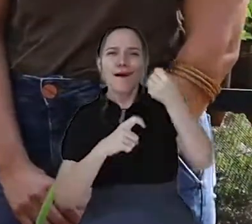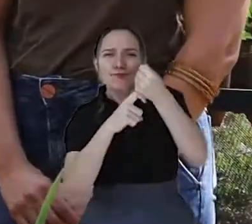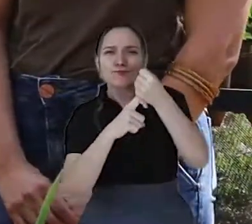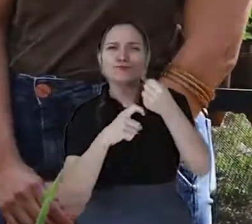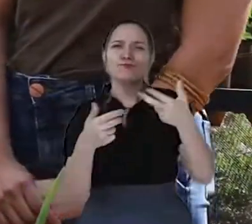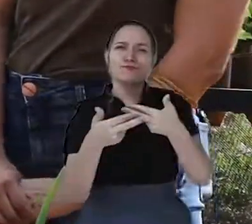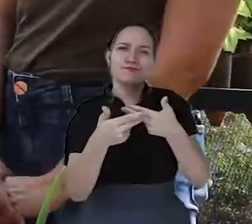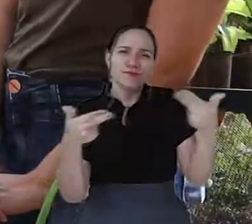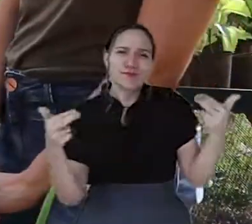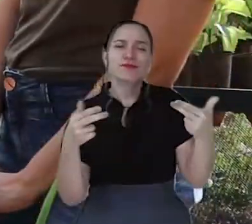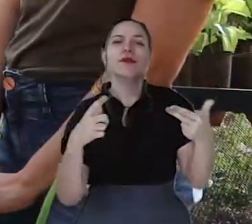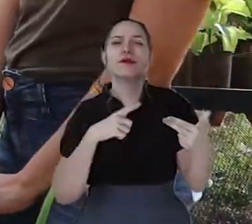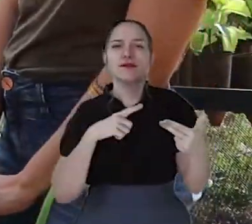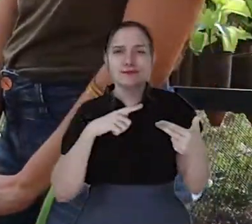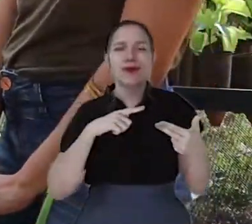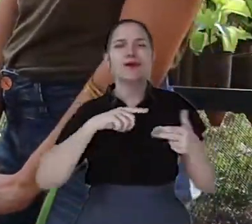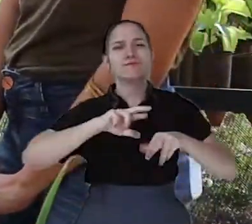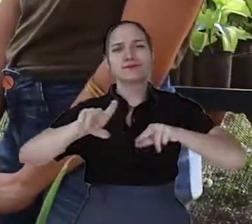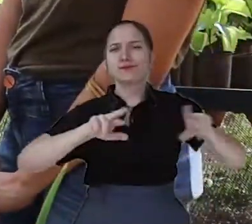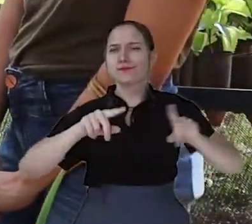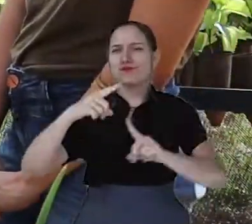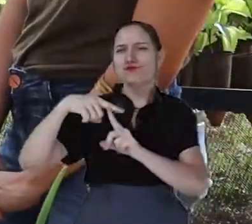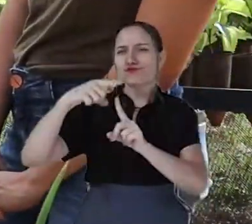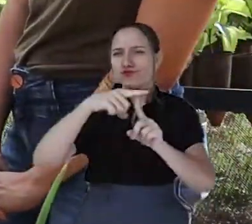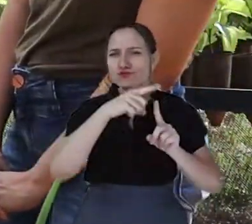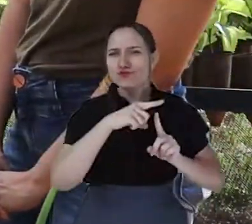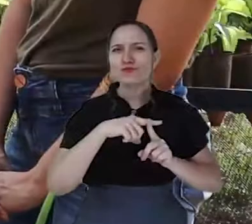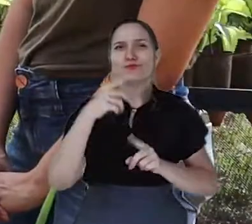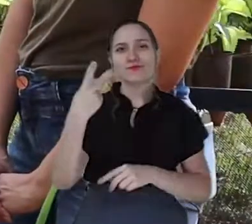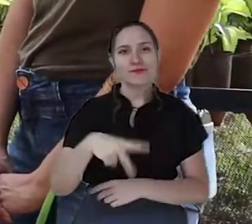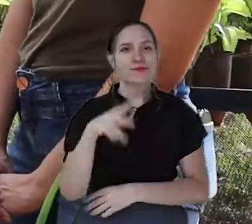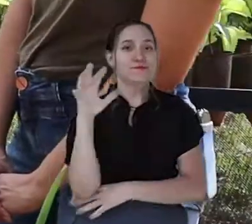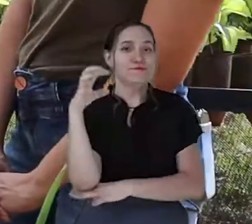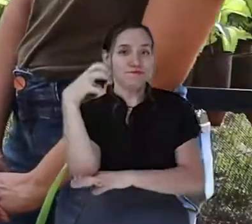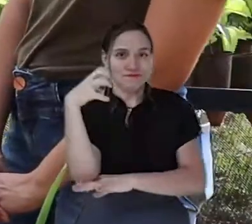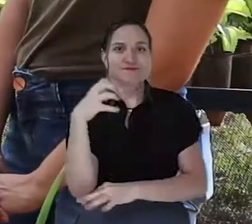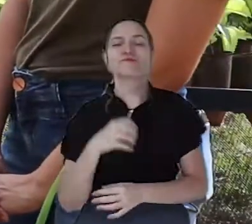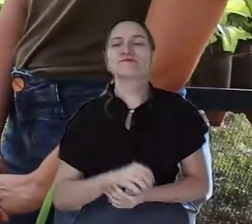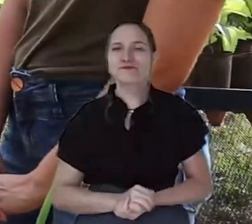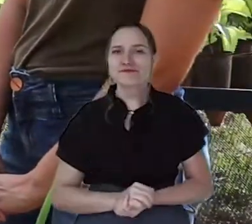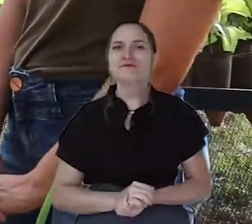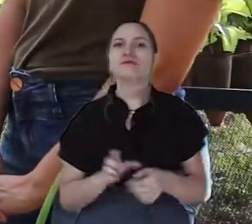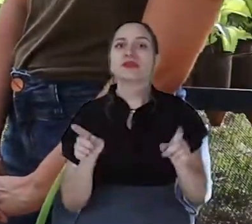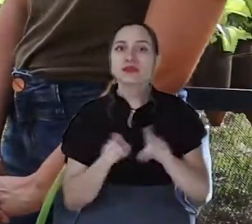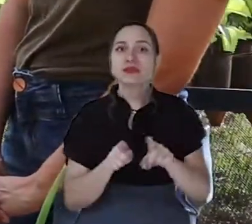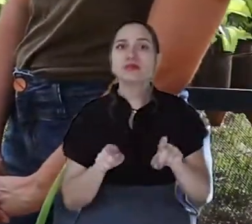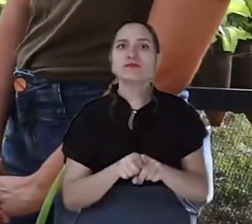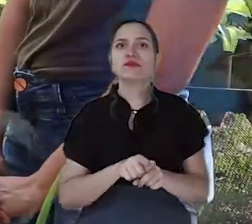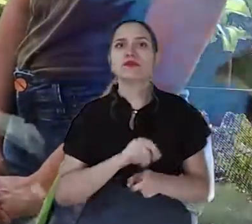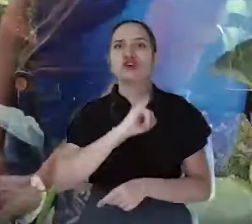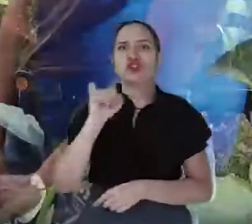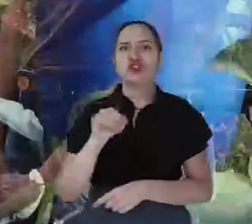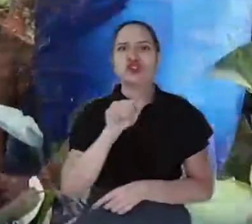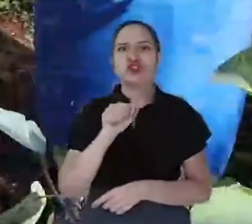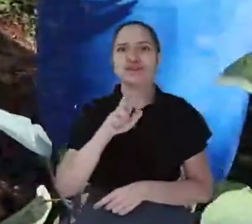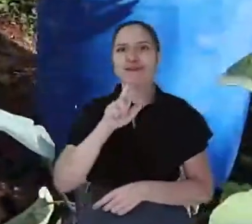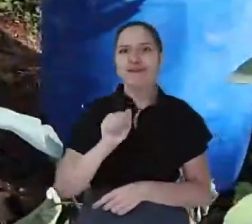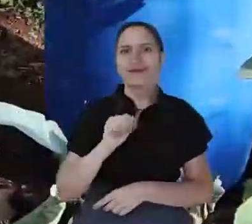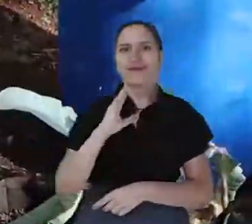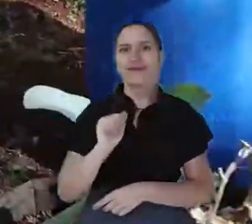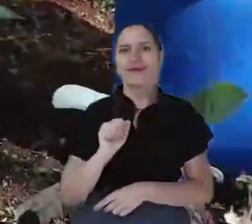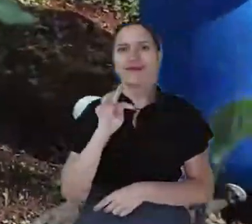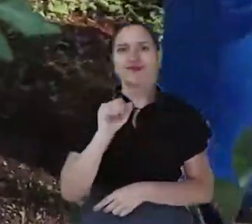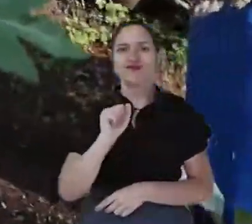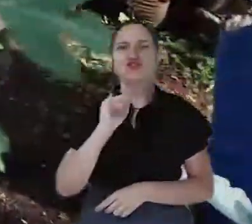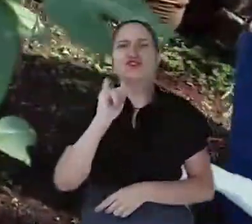campo, né, o caju grande. Então, são todas espécies que existem aqui. Né? Nós temos o jaracatiá, que é um tipo